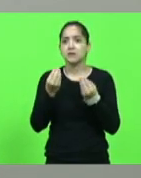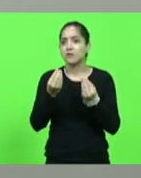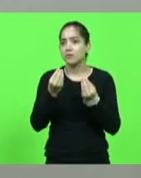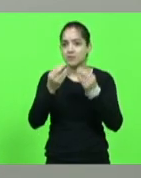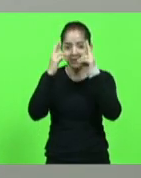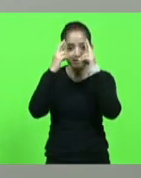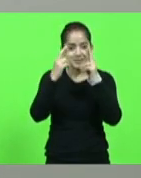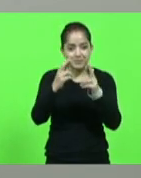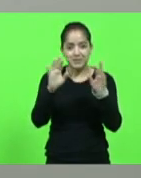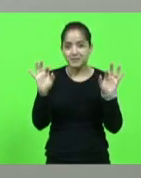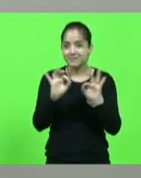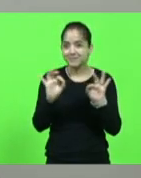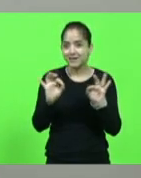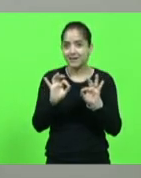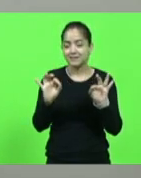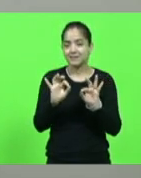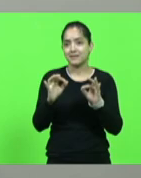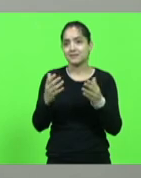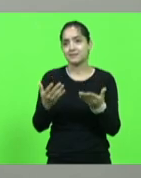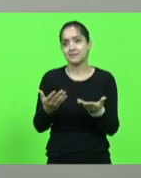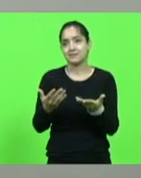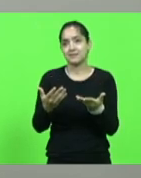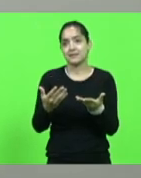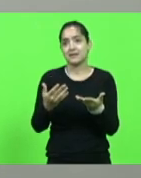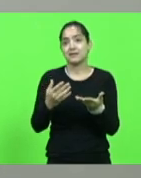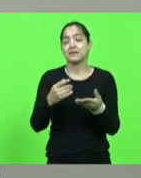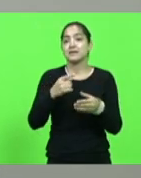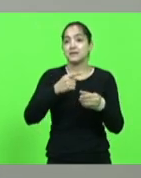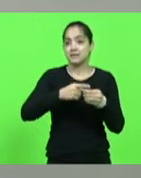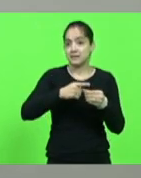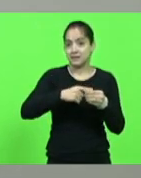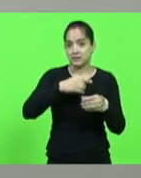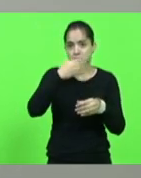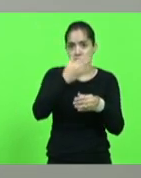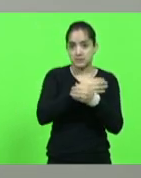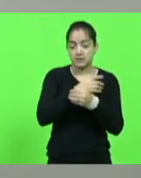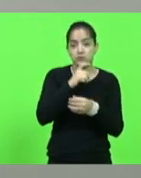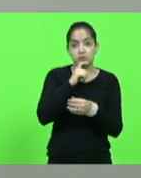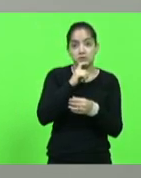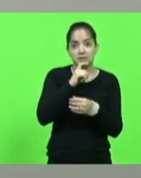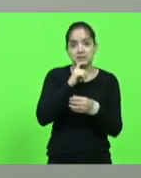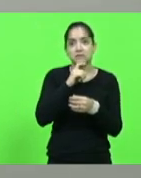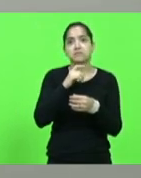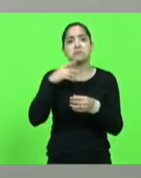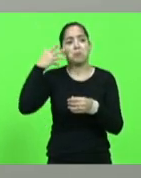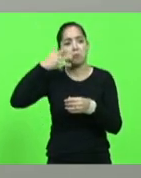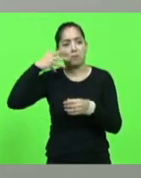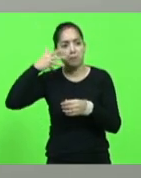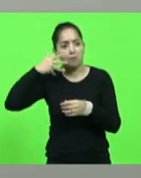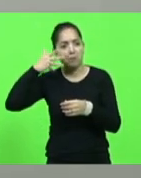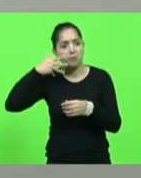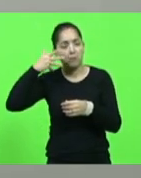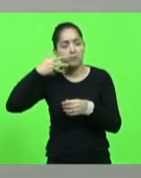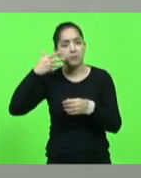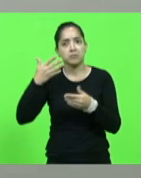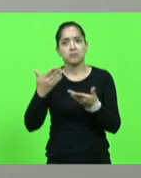desrespeito. Em São Joaquim, o governador fez uma fala, não, eu não vou fazer política olhando pelo retrovisor, eu